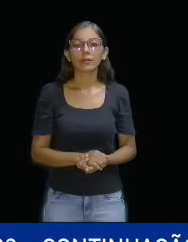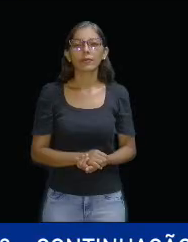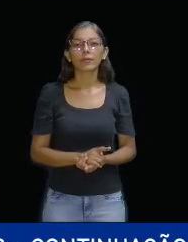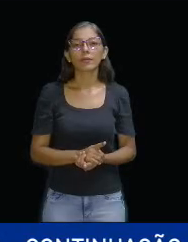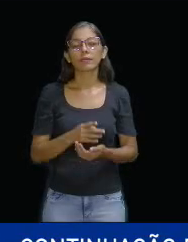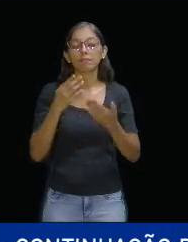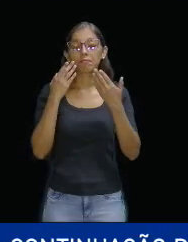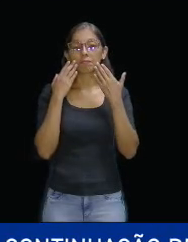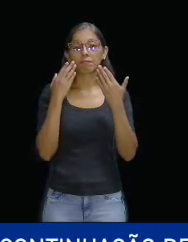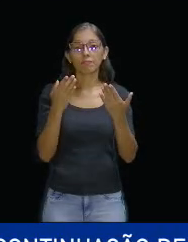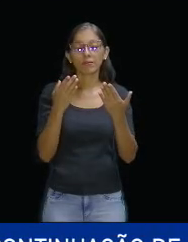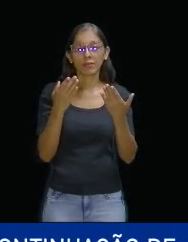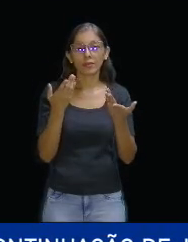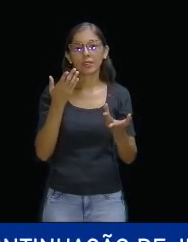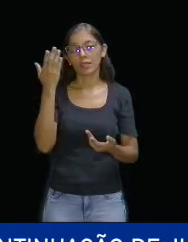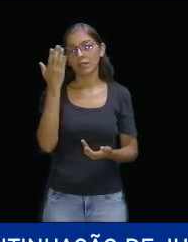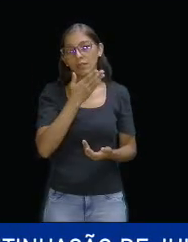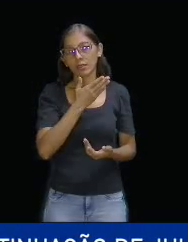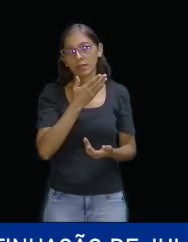comprovação,